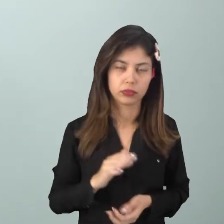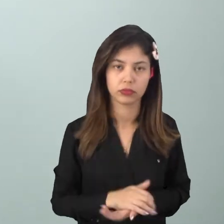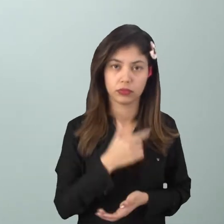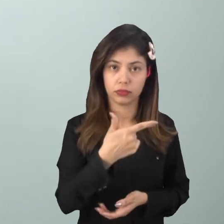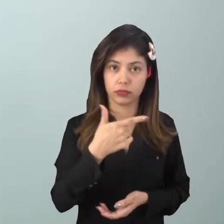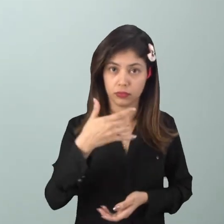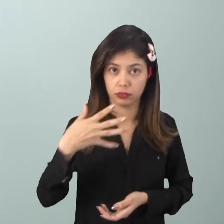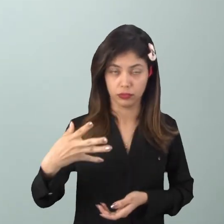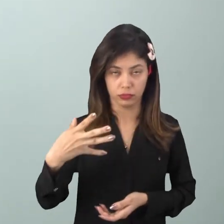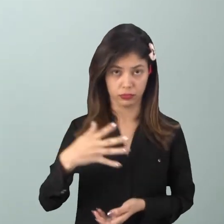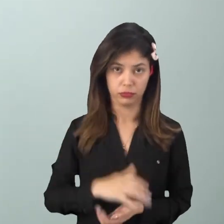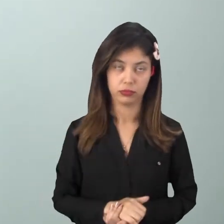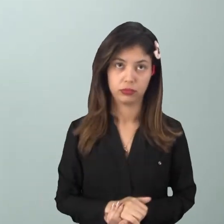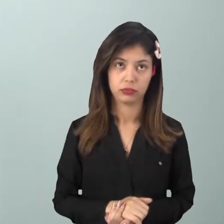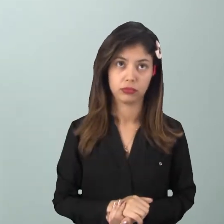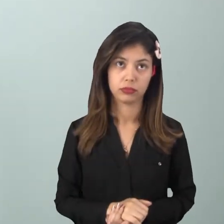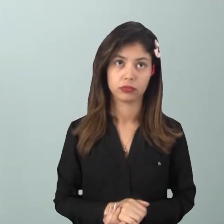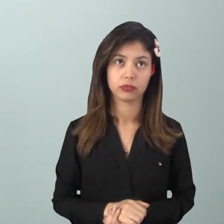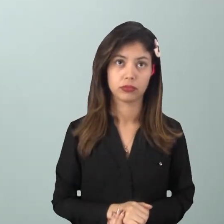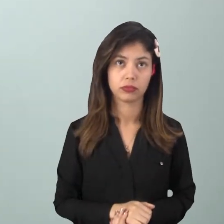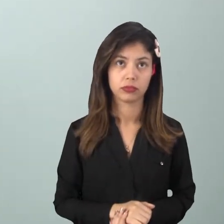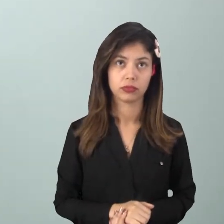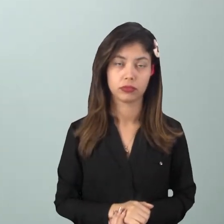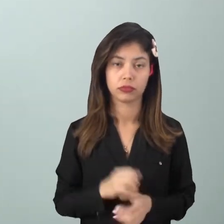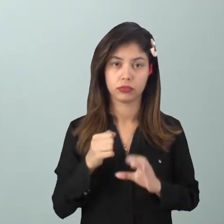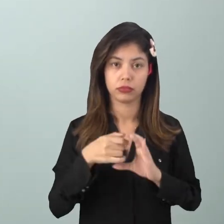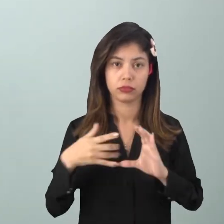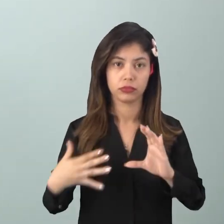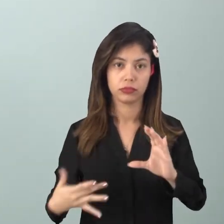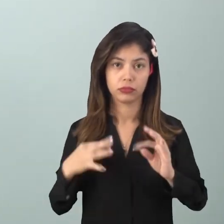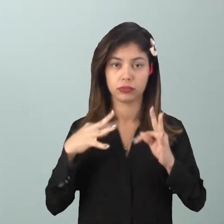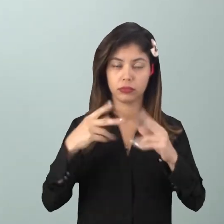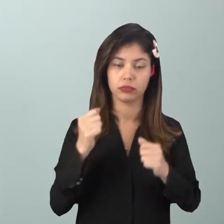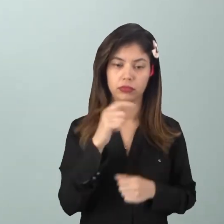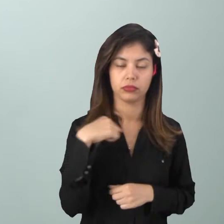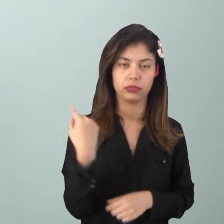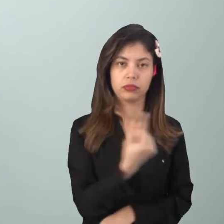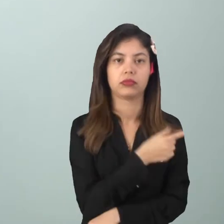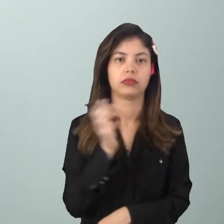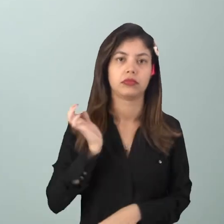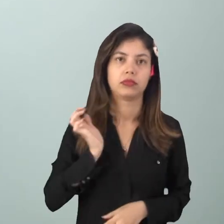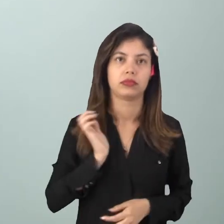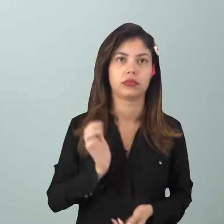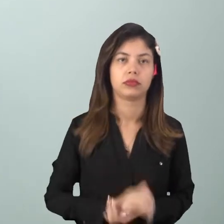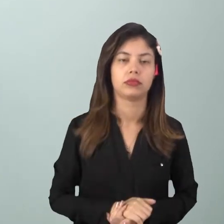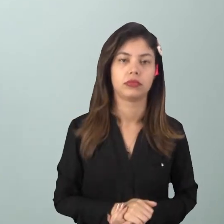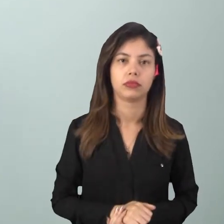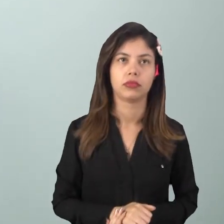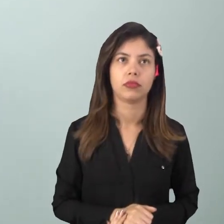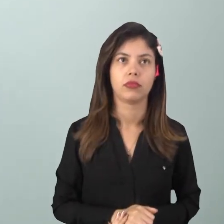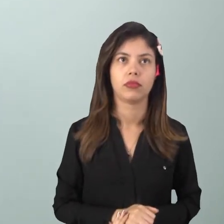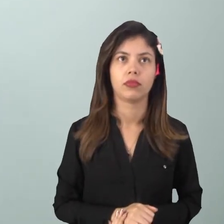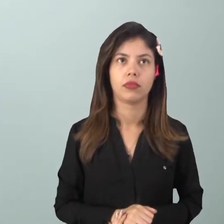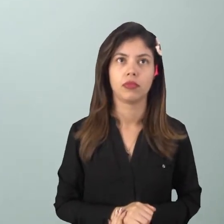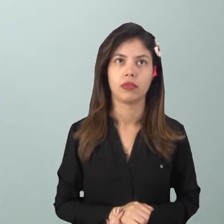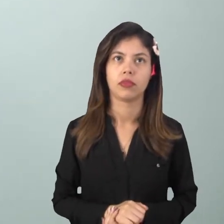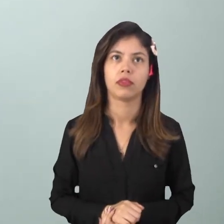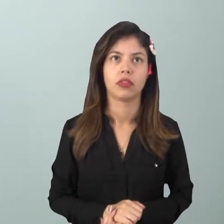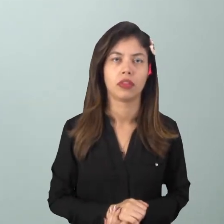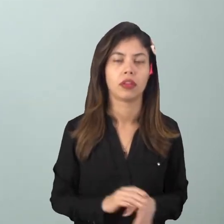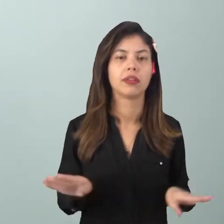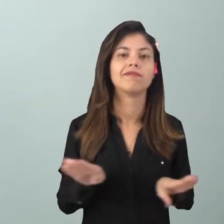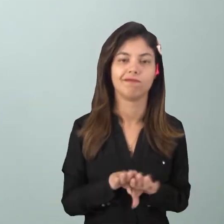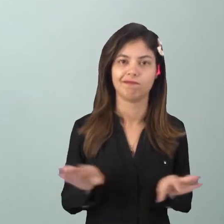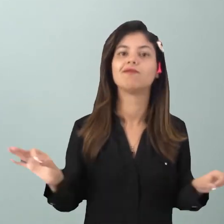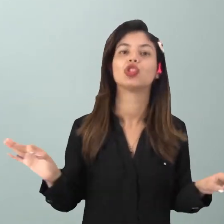menos 24 espécies que, em toda essa riqueza que nós falamos, elas estão com